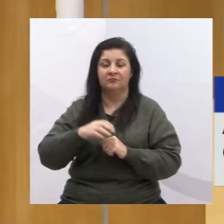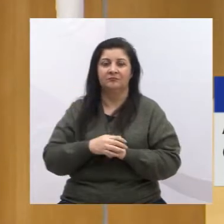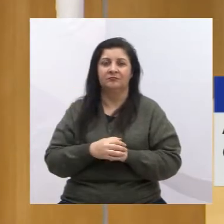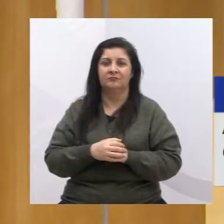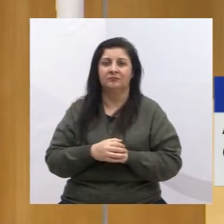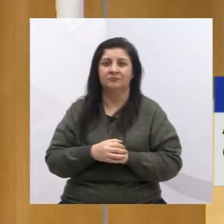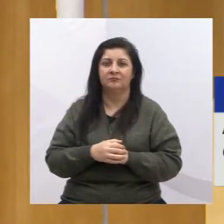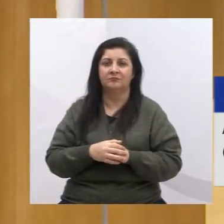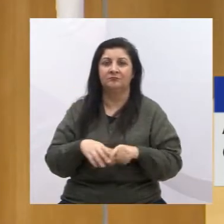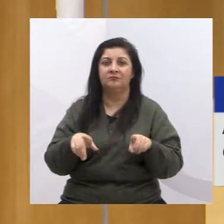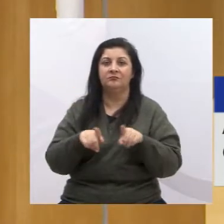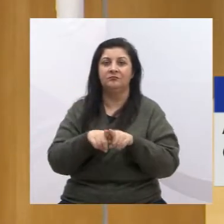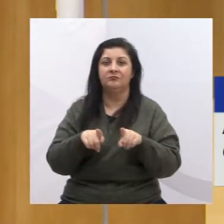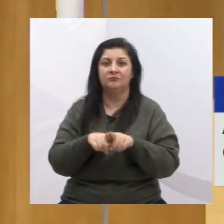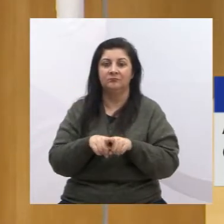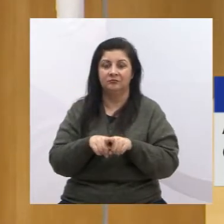acompanhamento